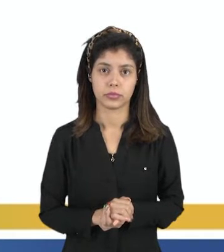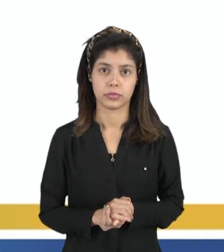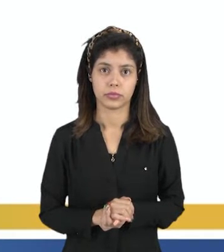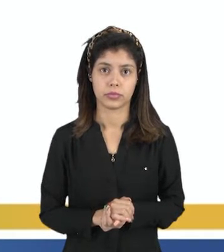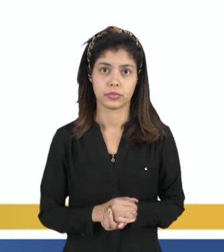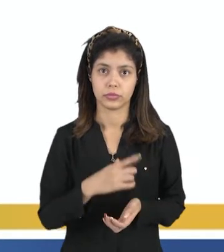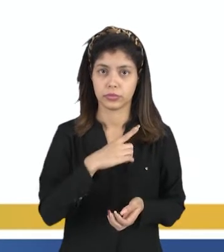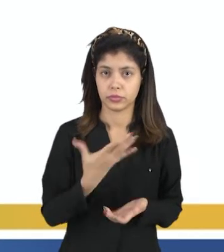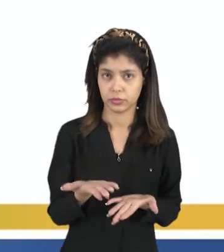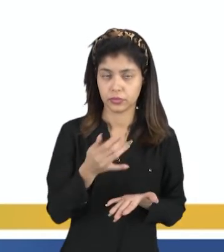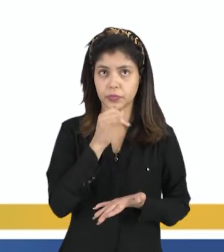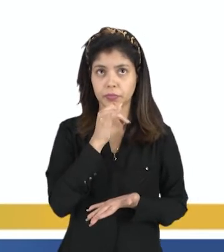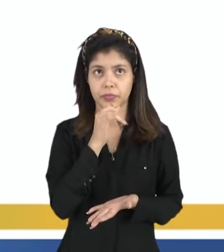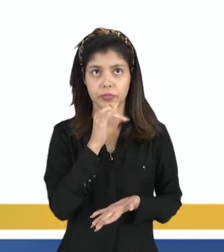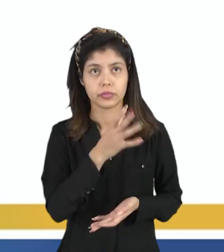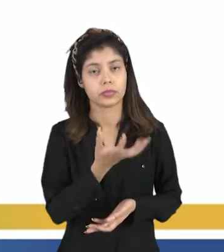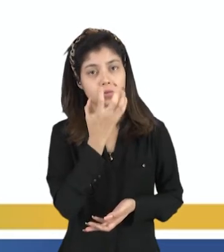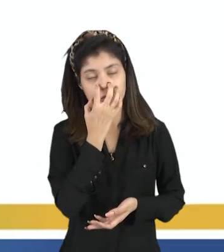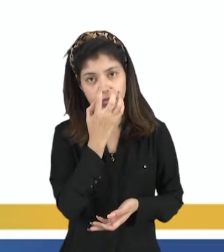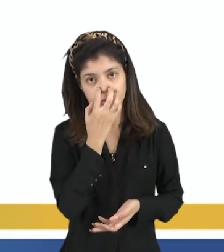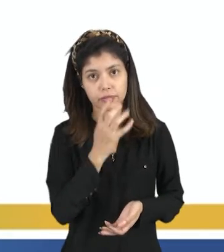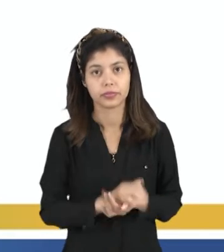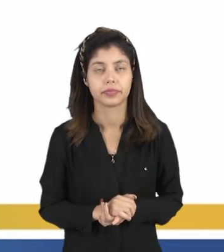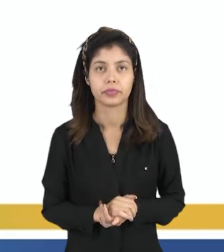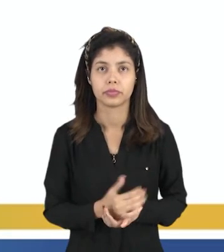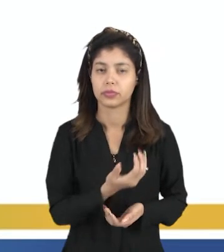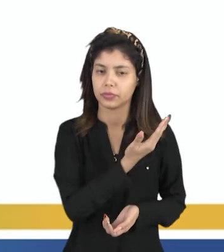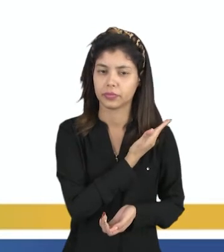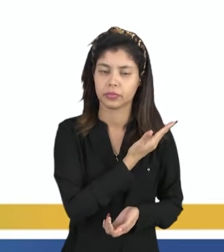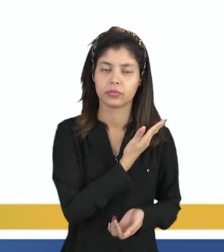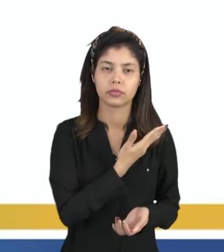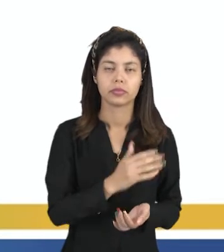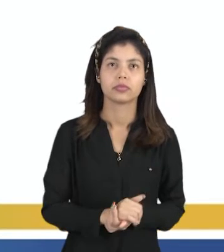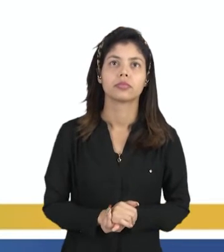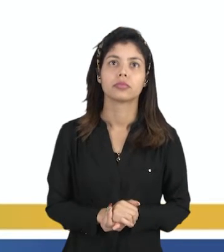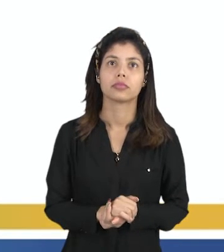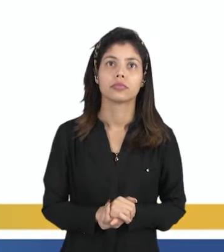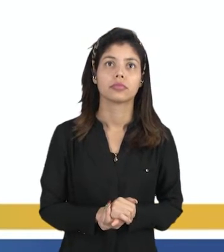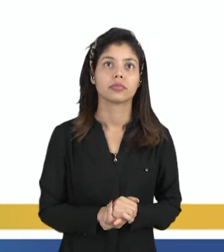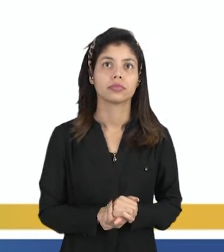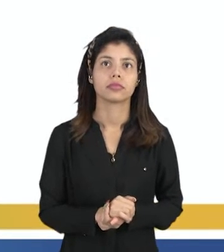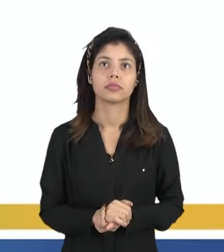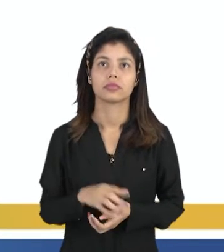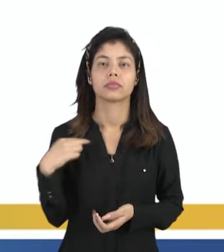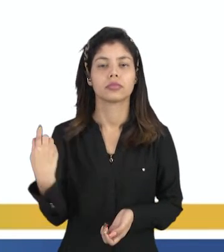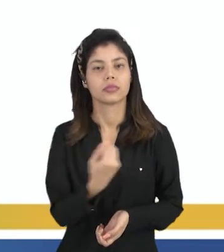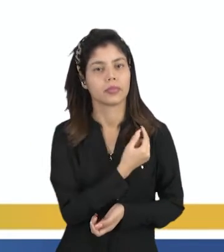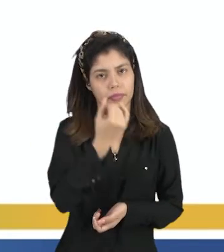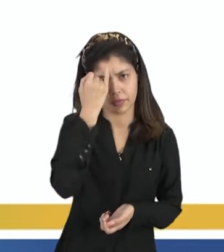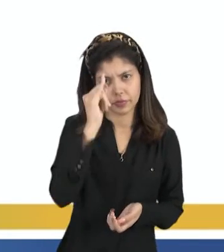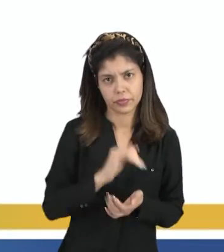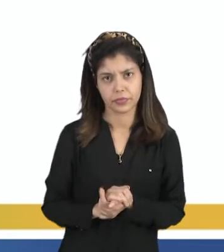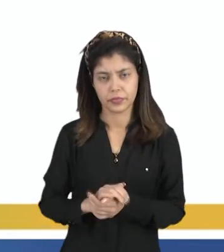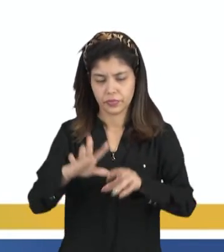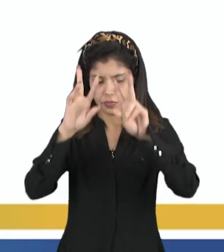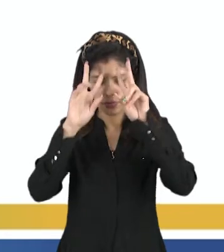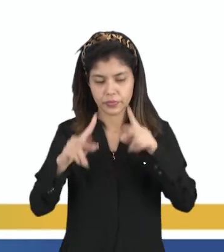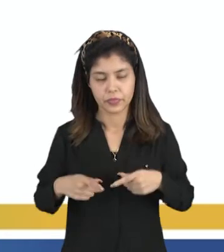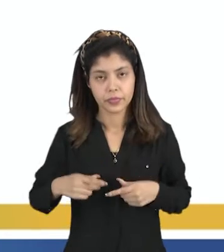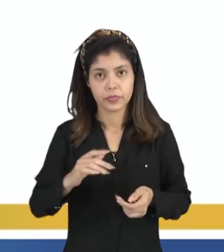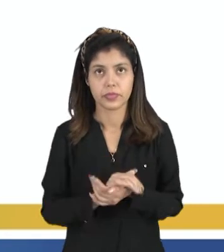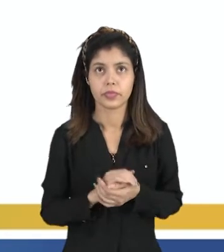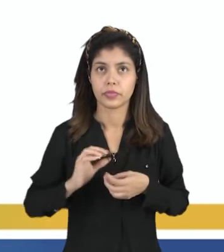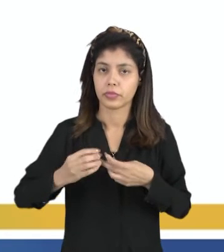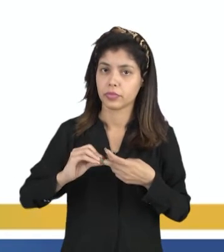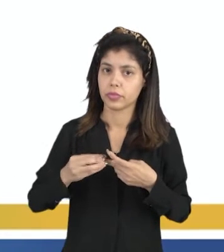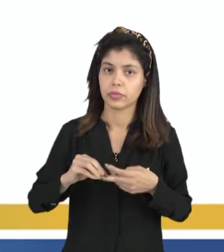Como eu dei aqui o exemplo dos cães, que são os nossos amigos, e eles, para a gente ter uma ideia, os seres humanos, eles têm